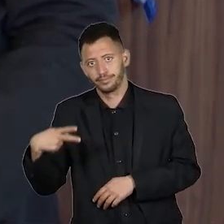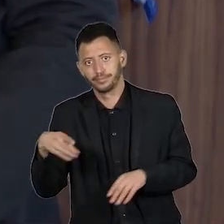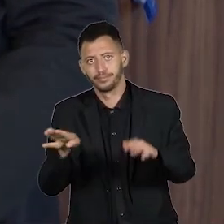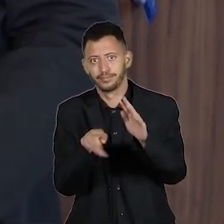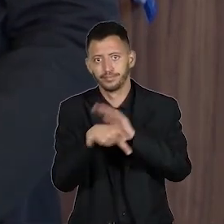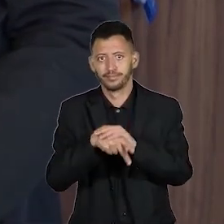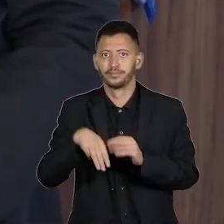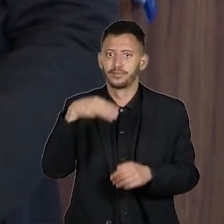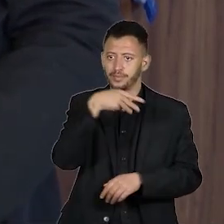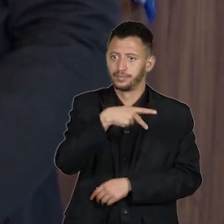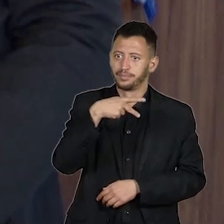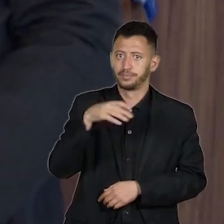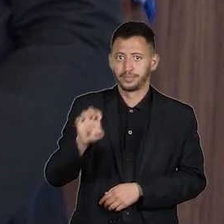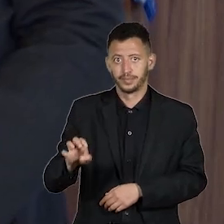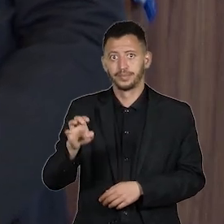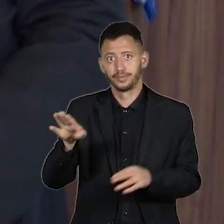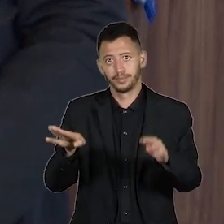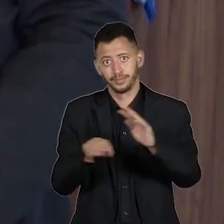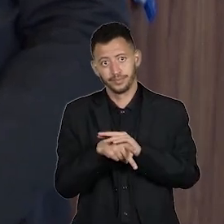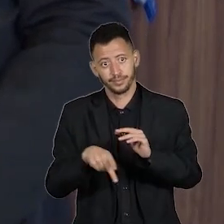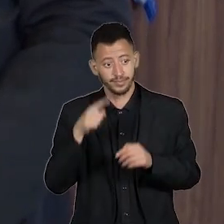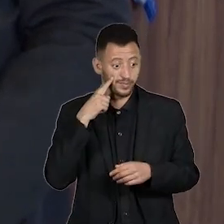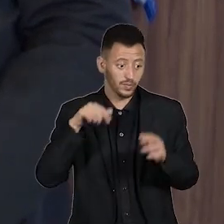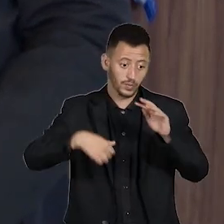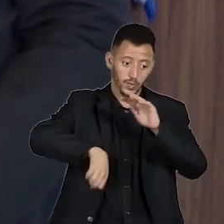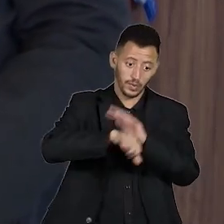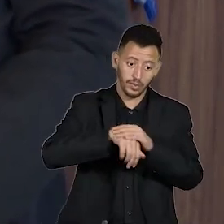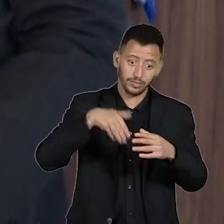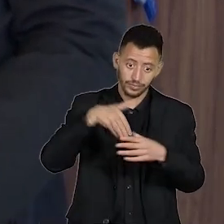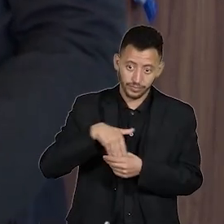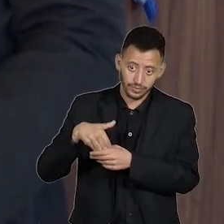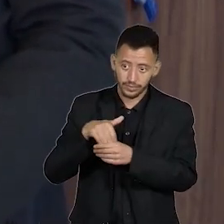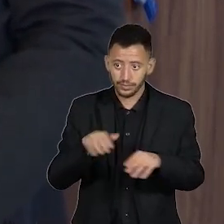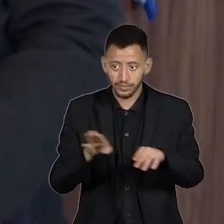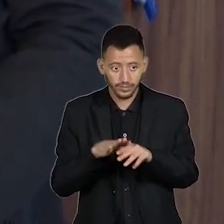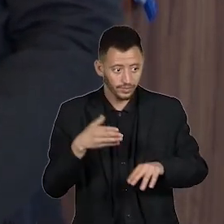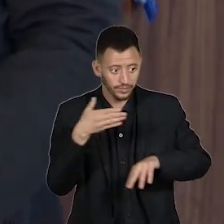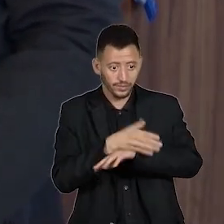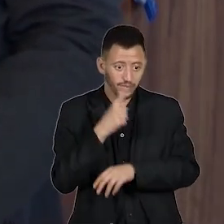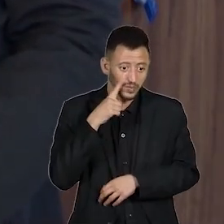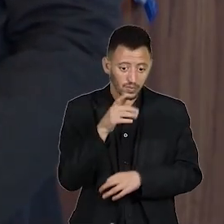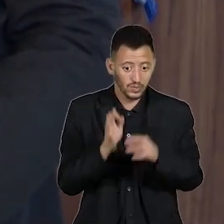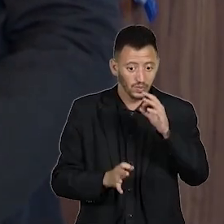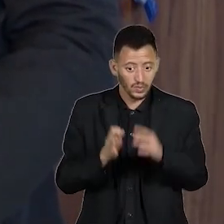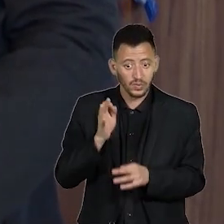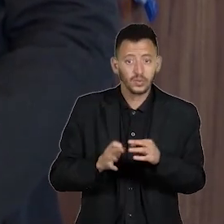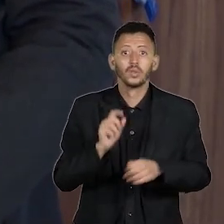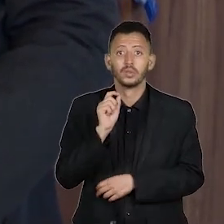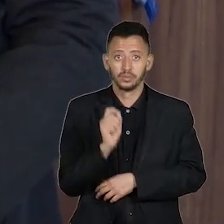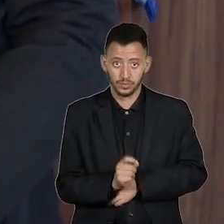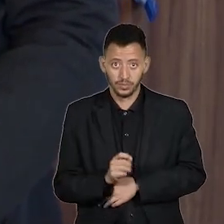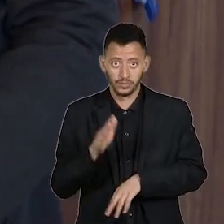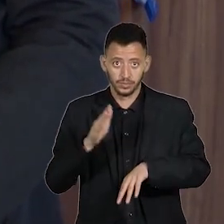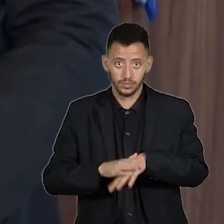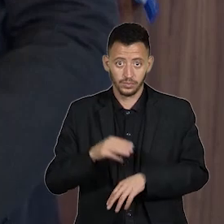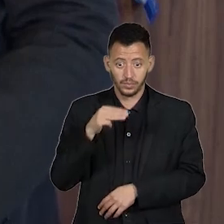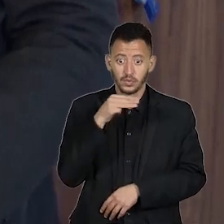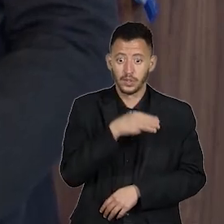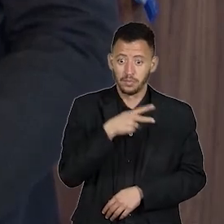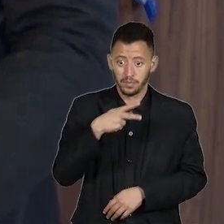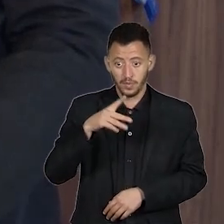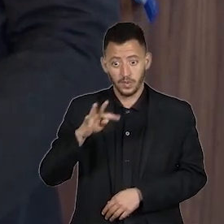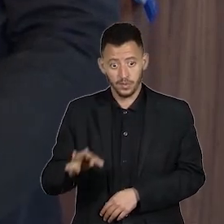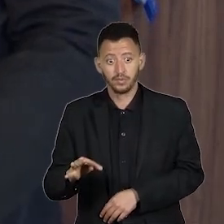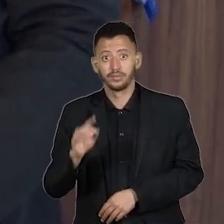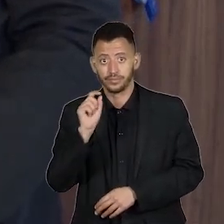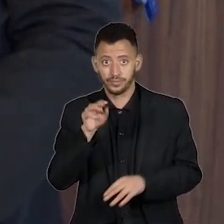Ministério Público, seja o Ministério Público Eleitoral investigando o crime eleitoral a ser decidido pela Justiça Eleitoral, seja